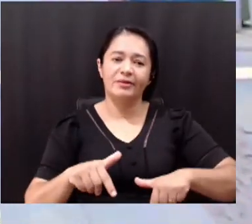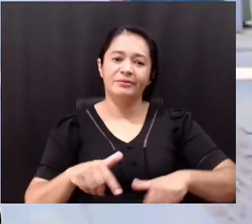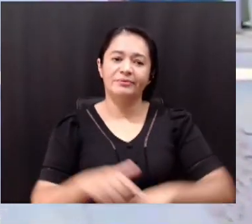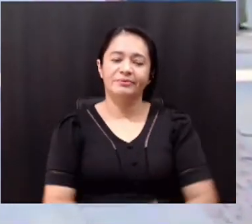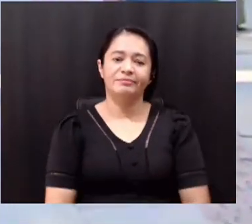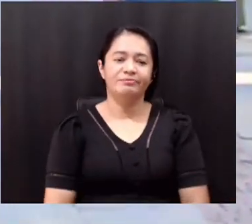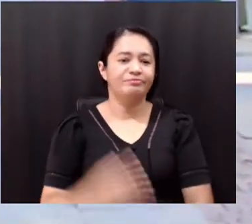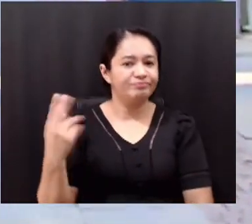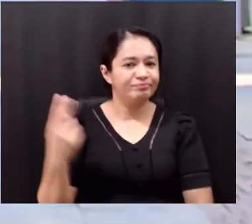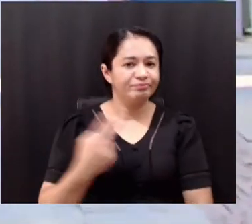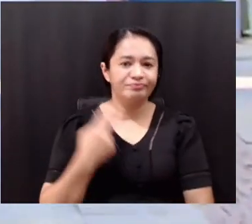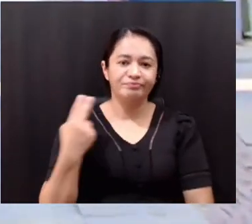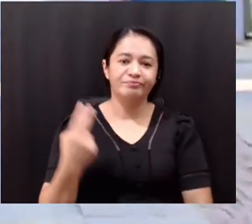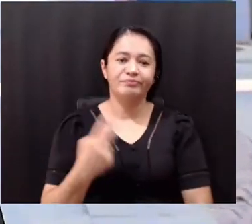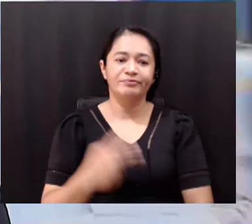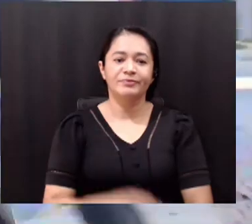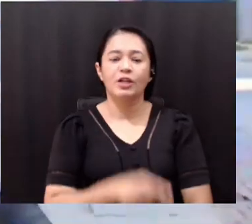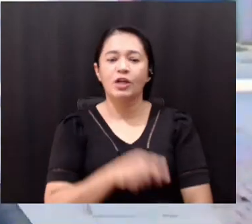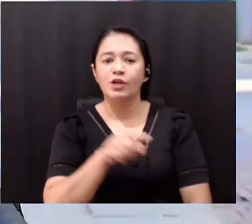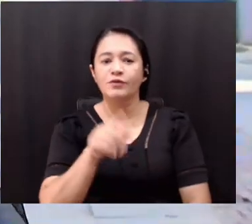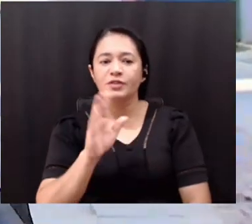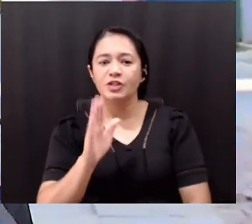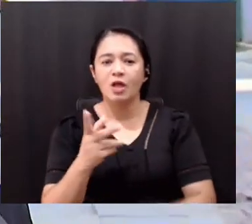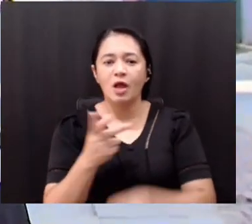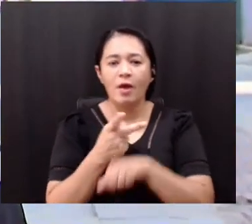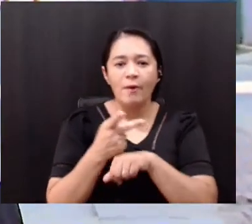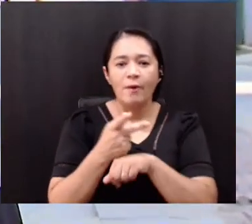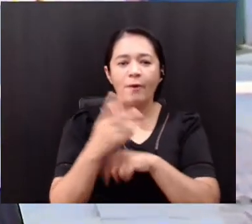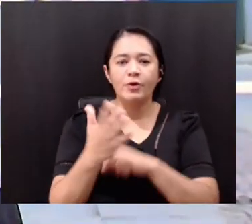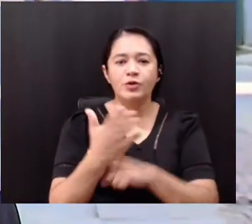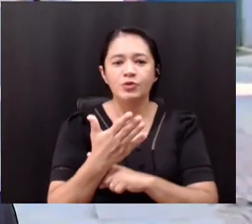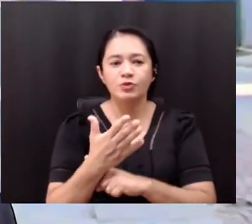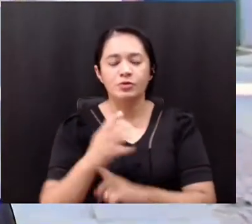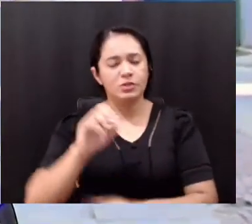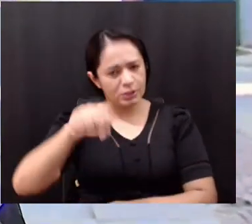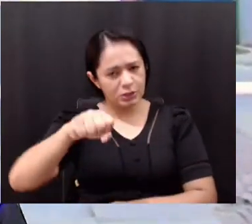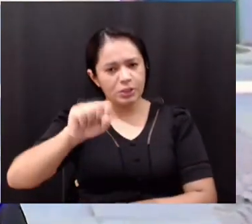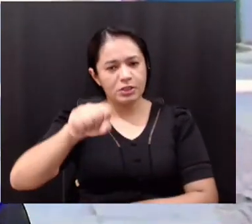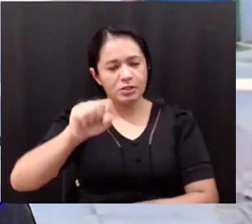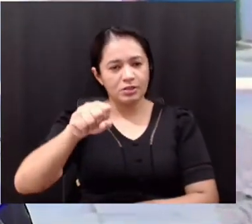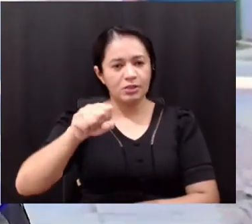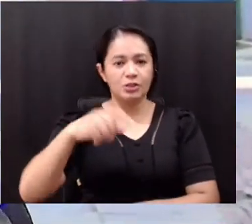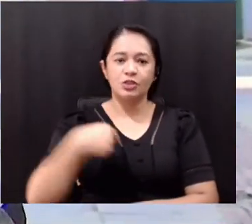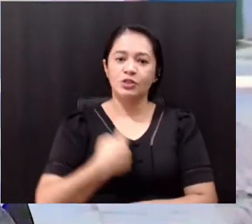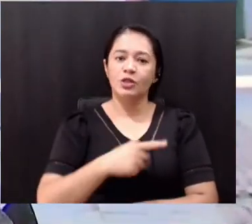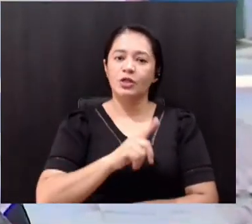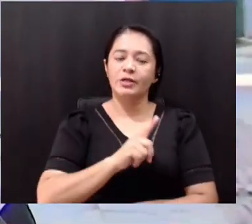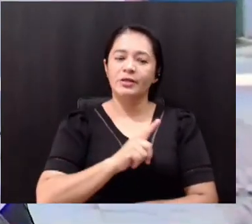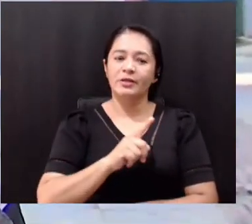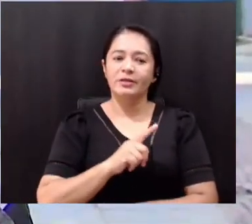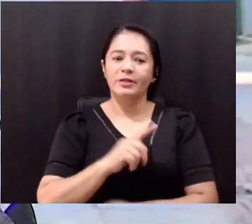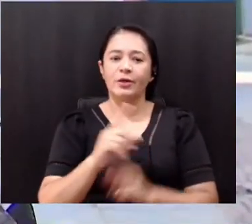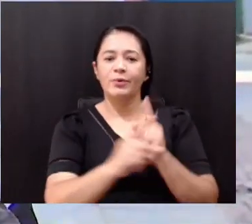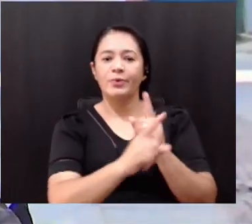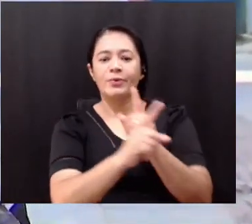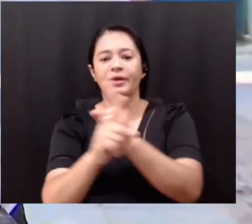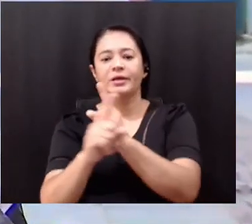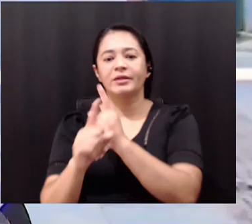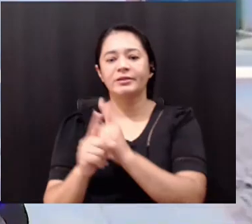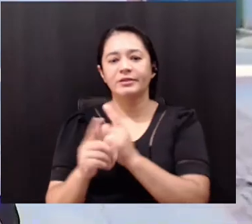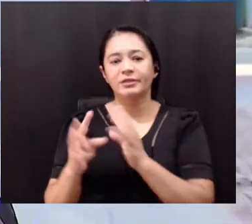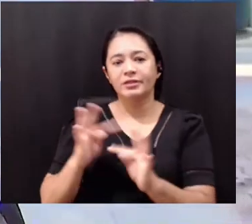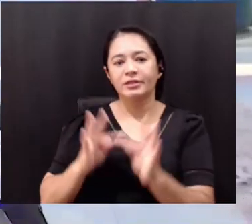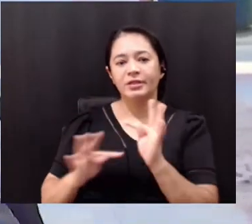E você está buscando ajuda para resolver isso? Sim, a gente tem um atendimento terapêutico,